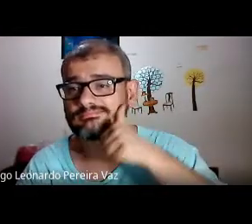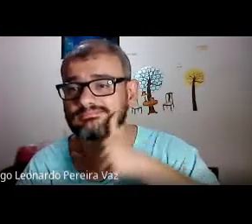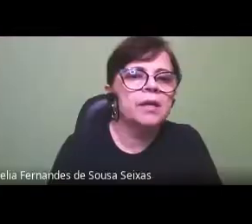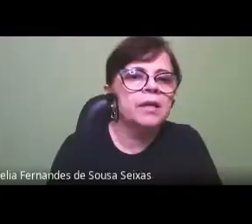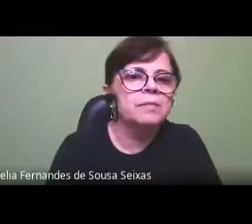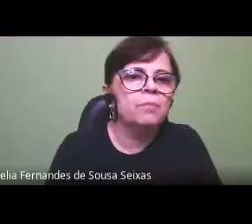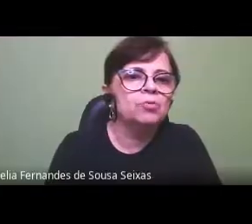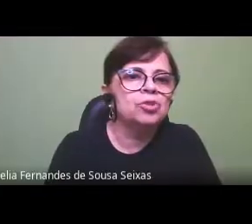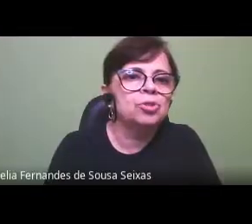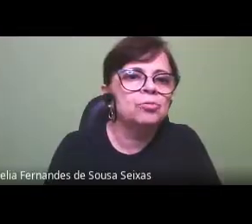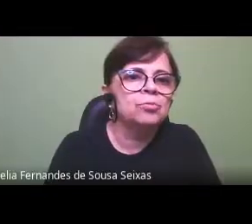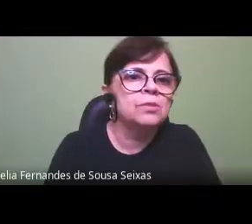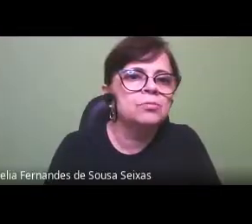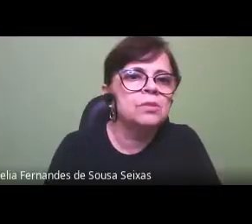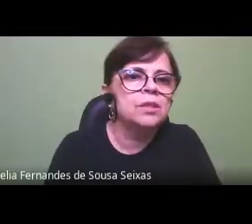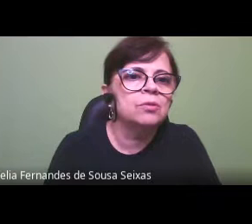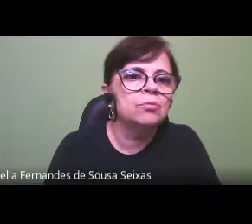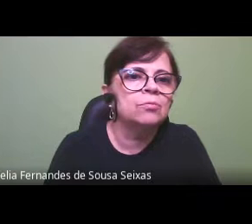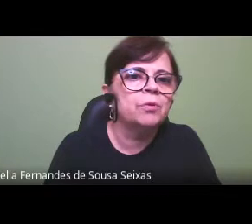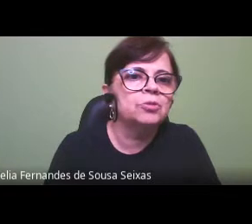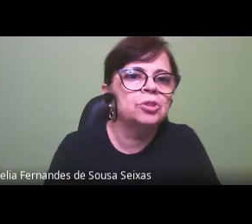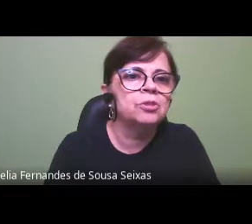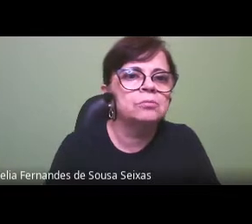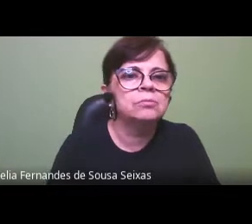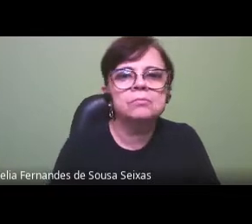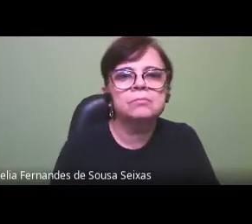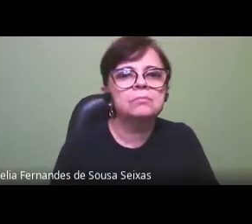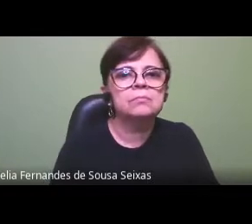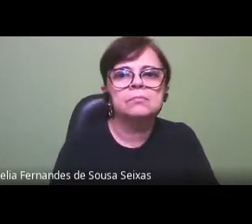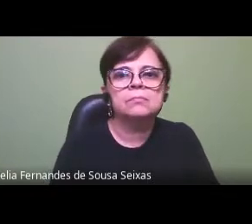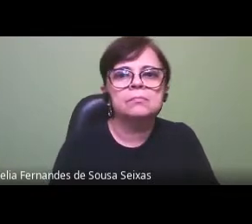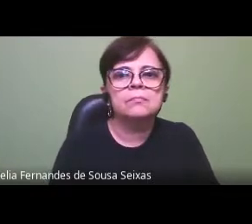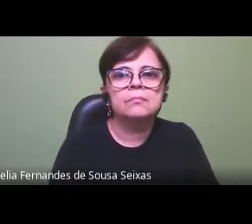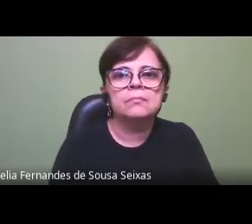Eu não sei o que é esse pontinho com um círculo com pontinho.